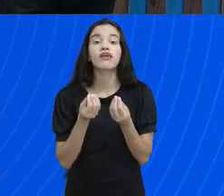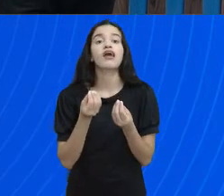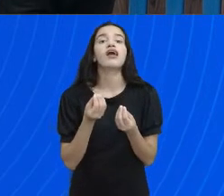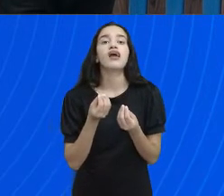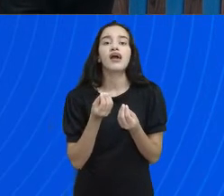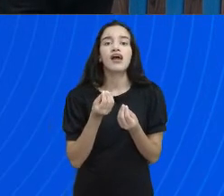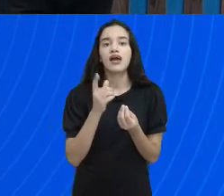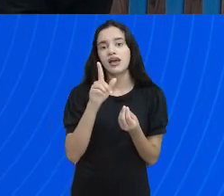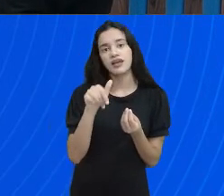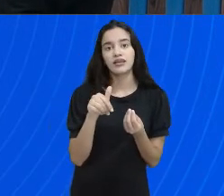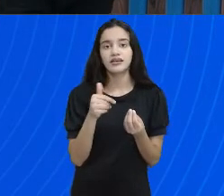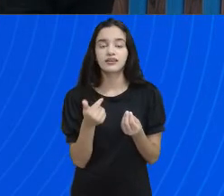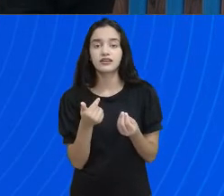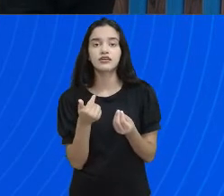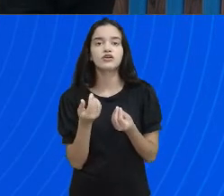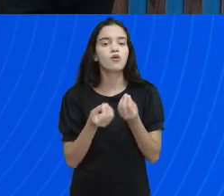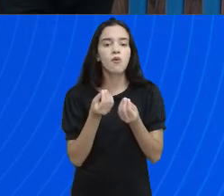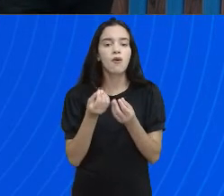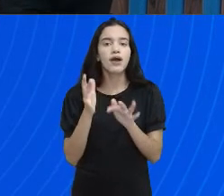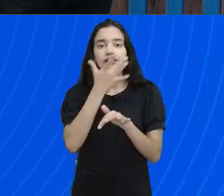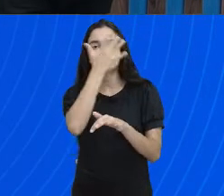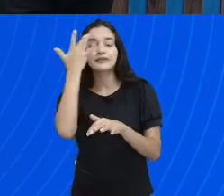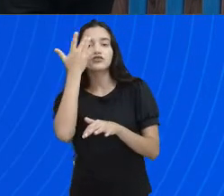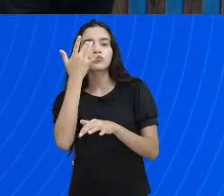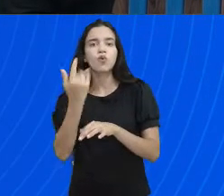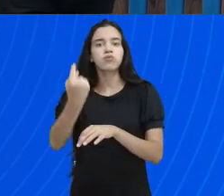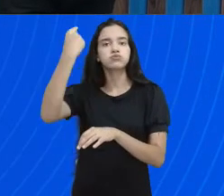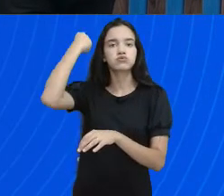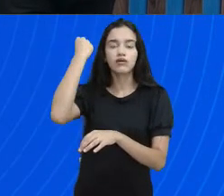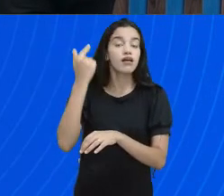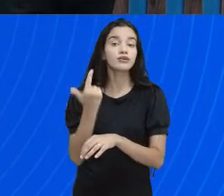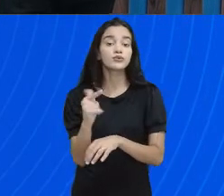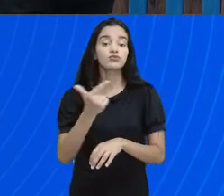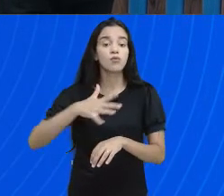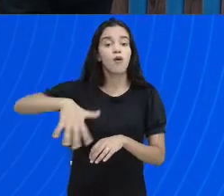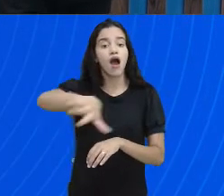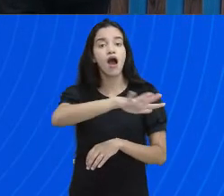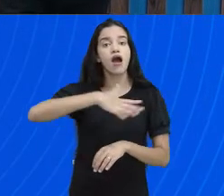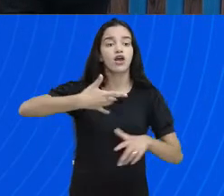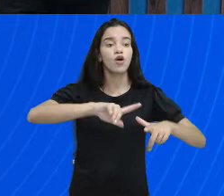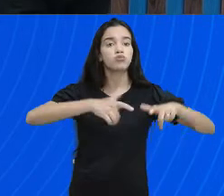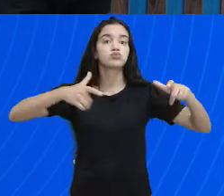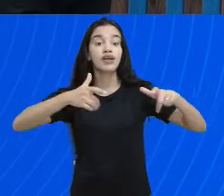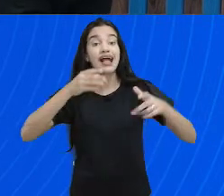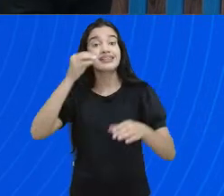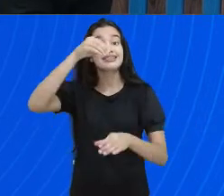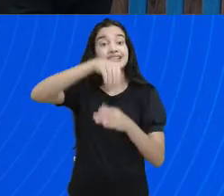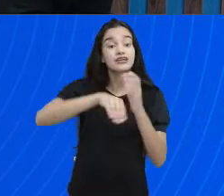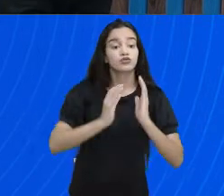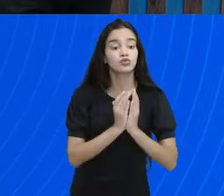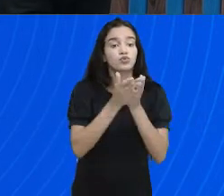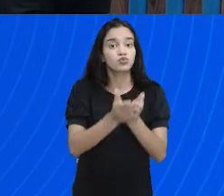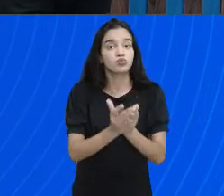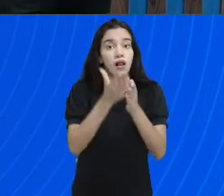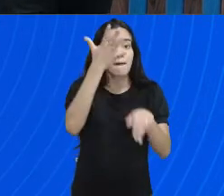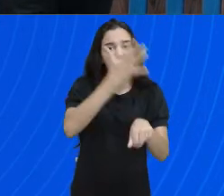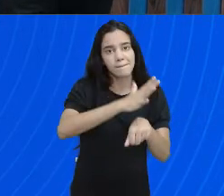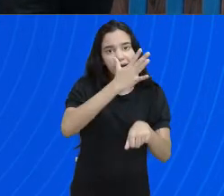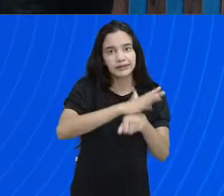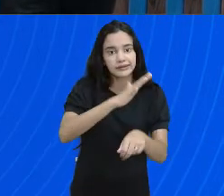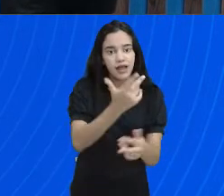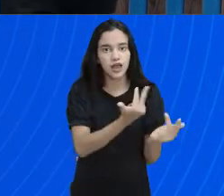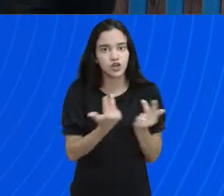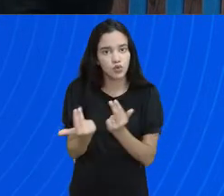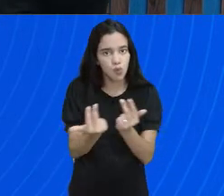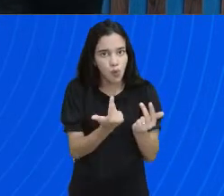Então, como eles não tinham, né, um espaço muito grande nos navios para fazer a prática exatamente